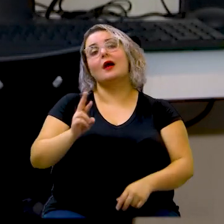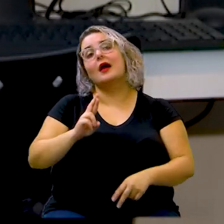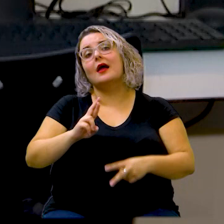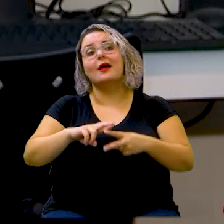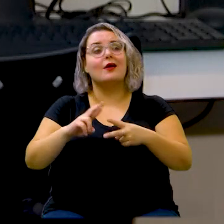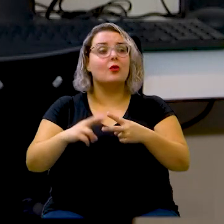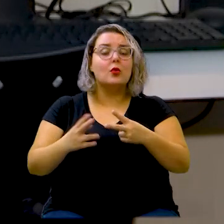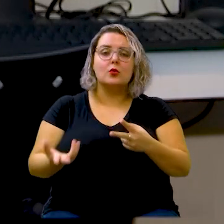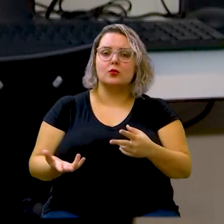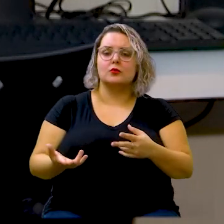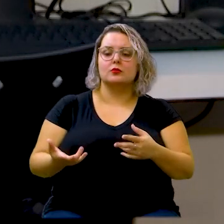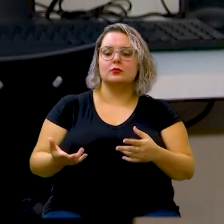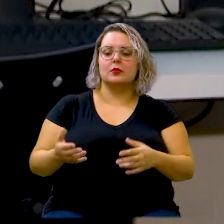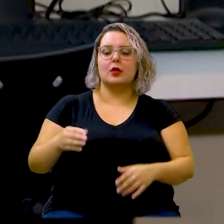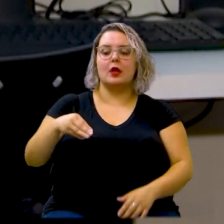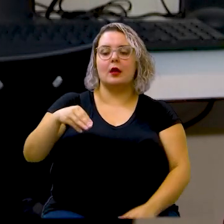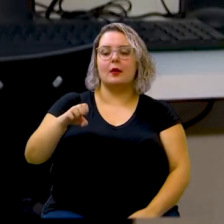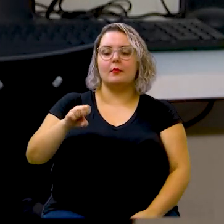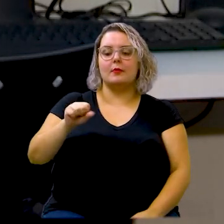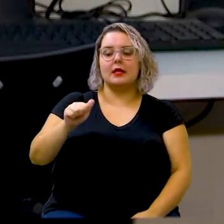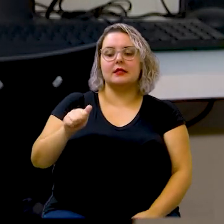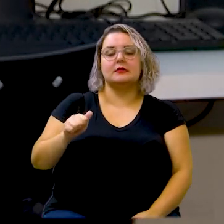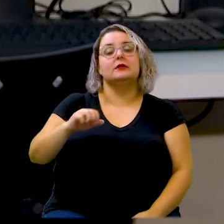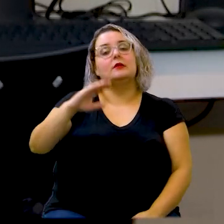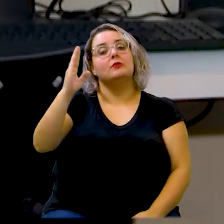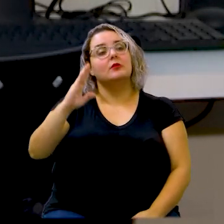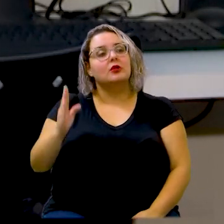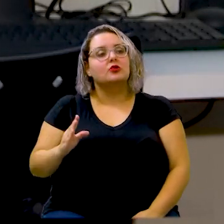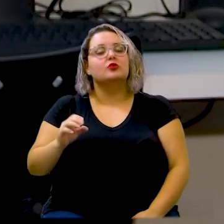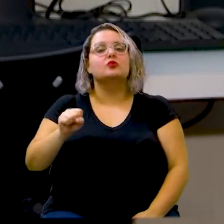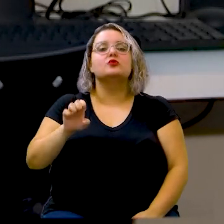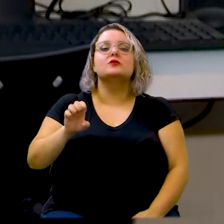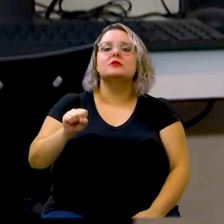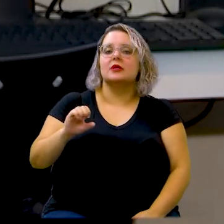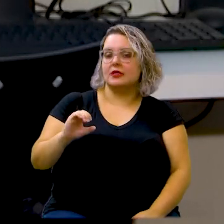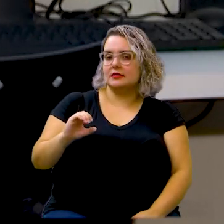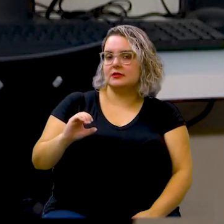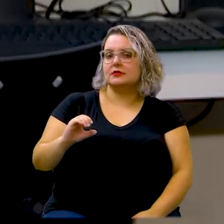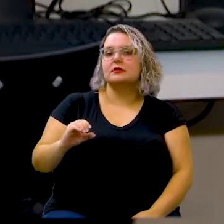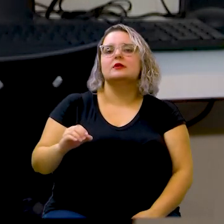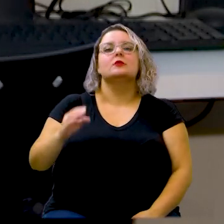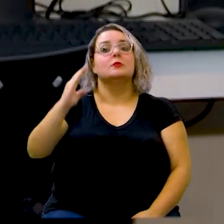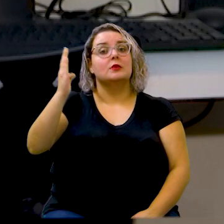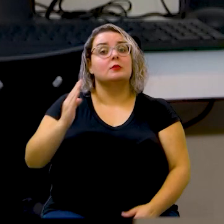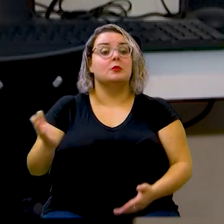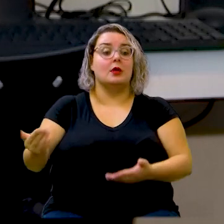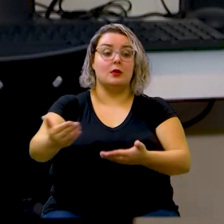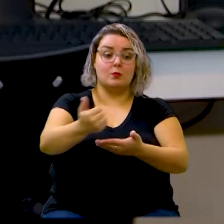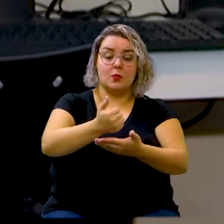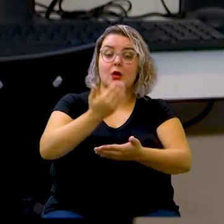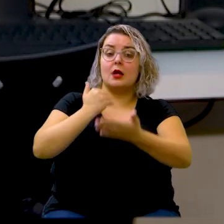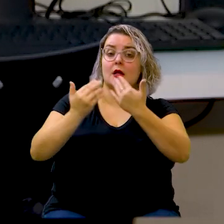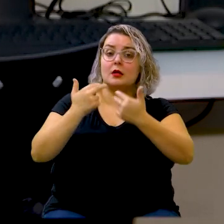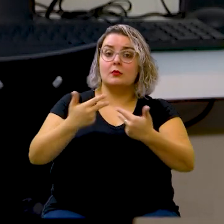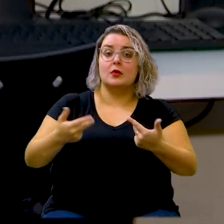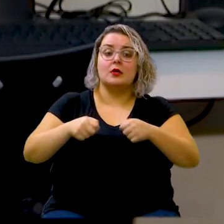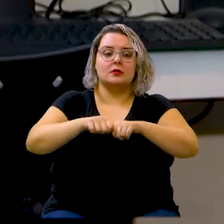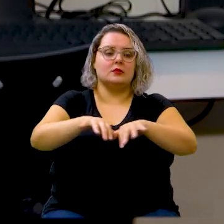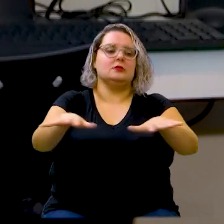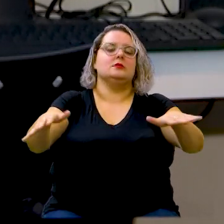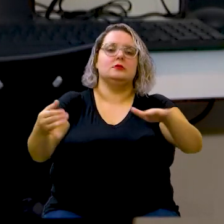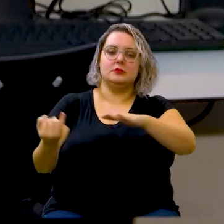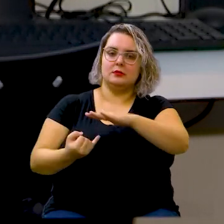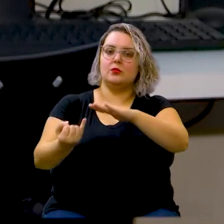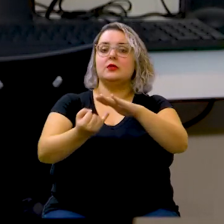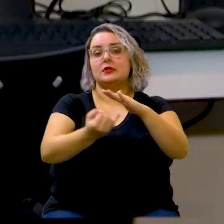por exemplo, o Mesa Brasil do Sesc Campinas, que é um projeto lindíssimo que recolhe alimentos e distribui nas